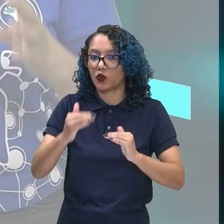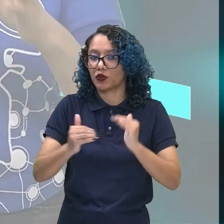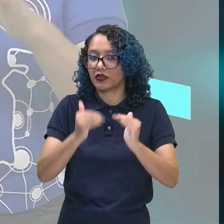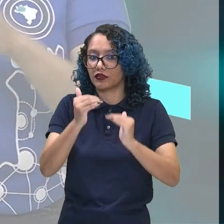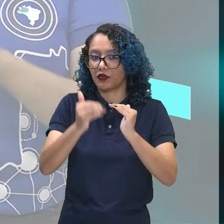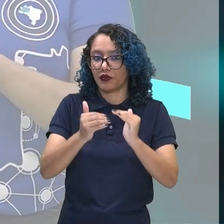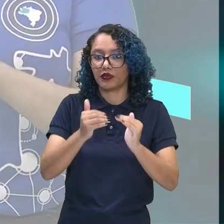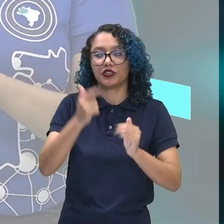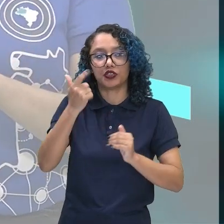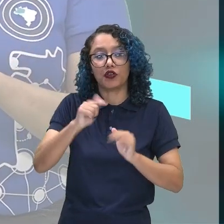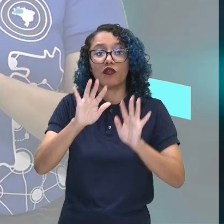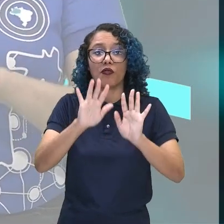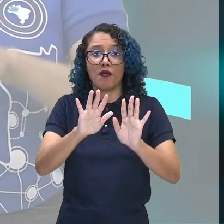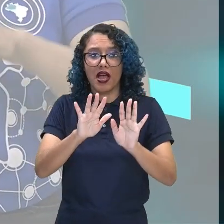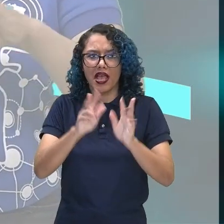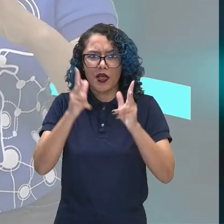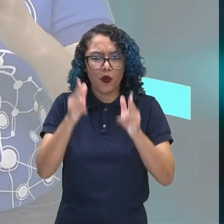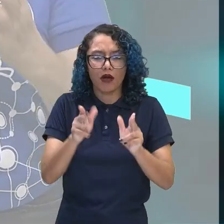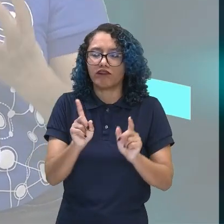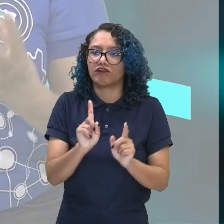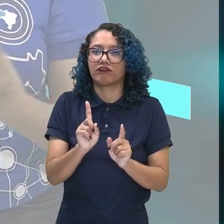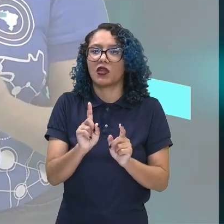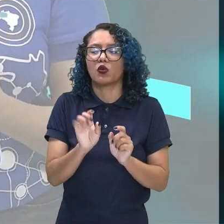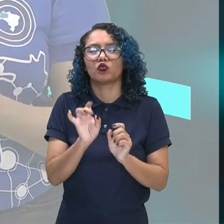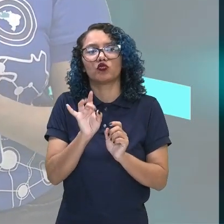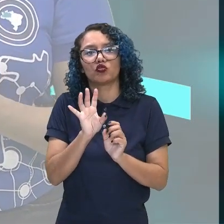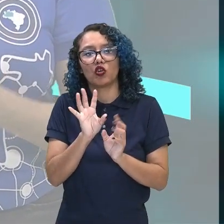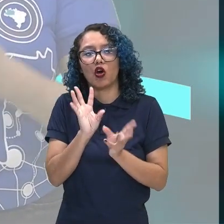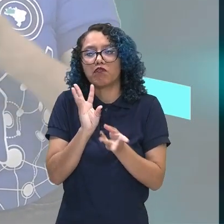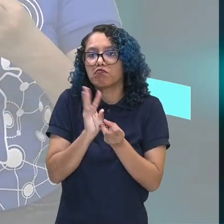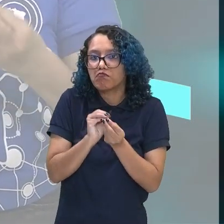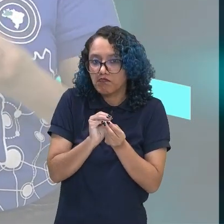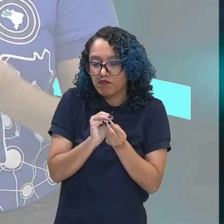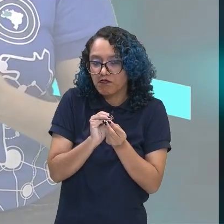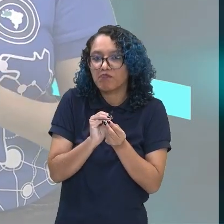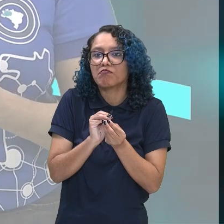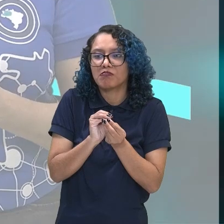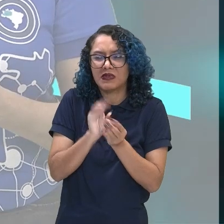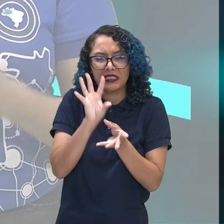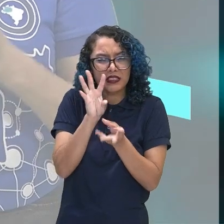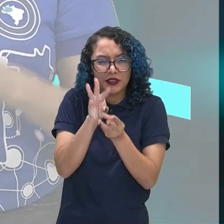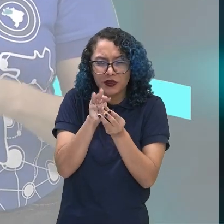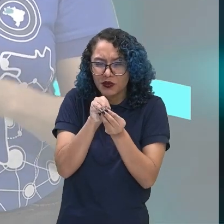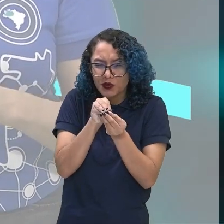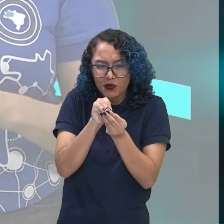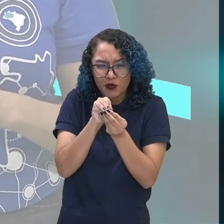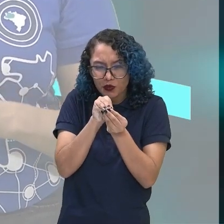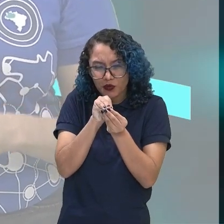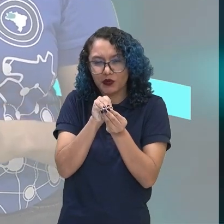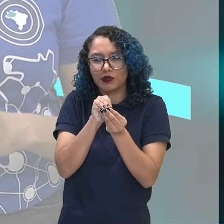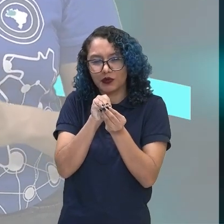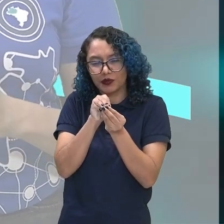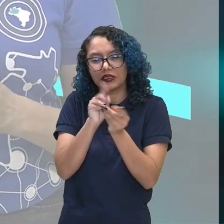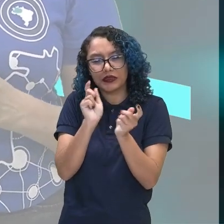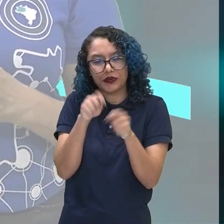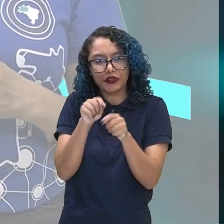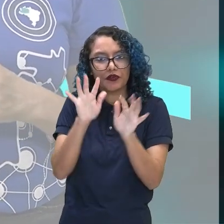desenvolvimento, não da mesma forma, né? Você vai fazer um apanhado dessas ideias para